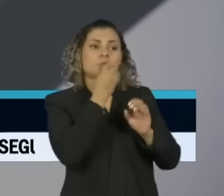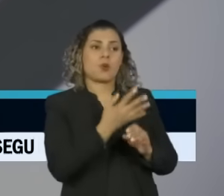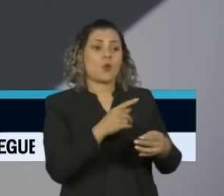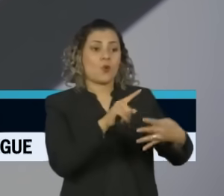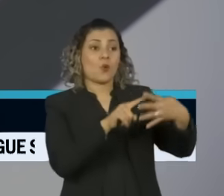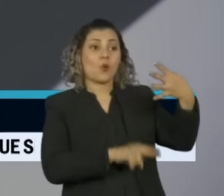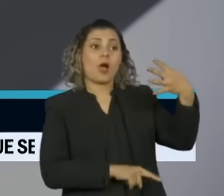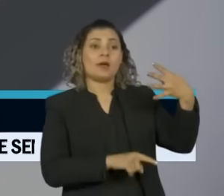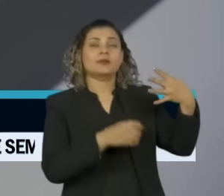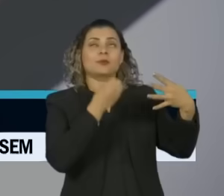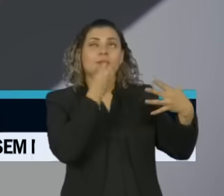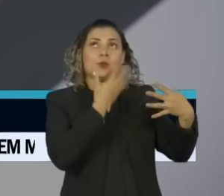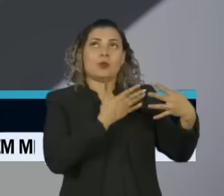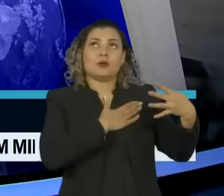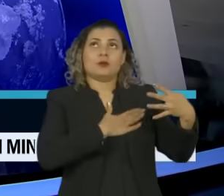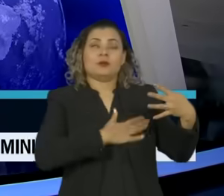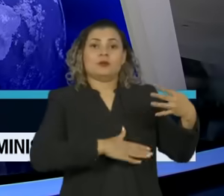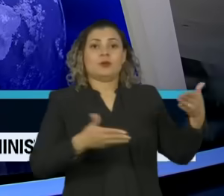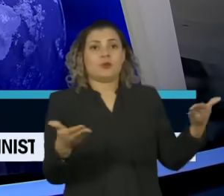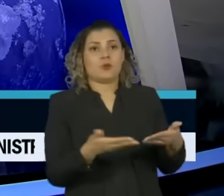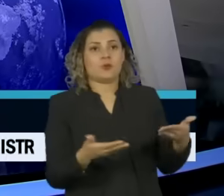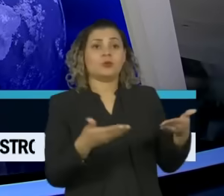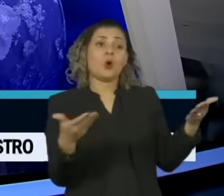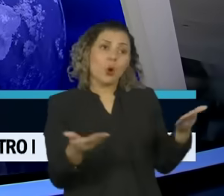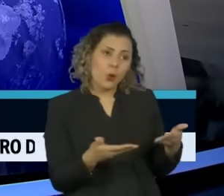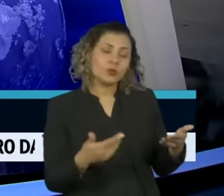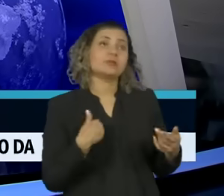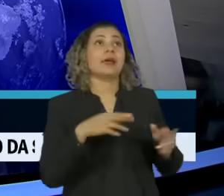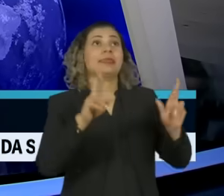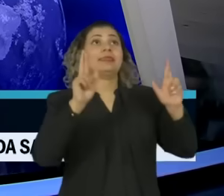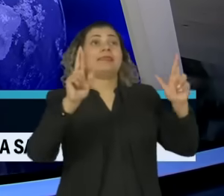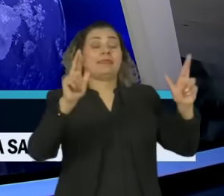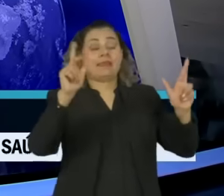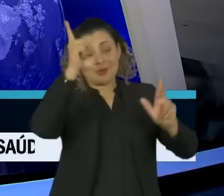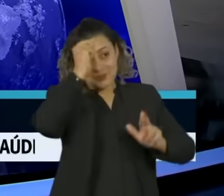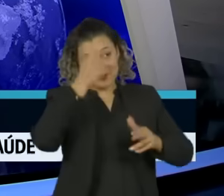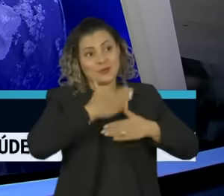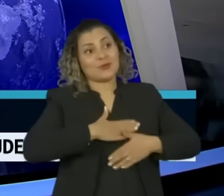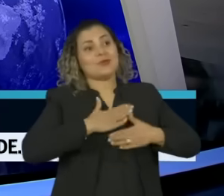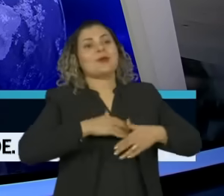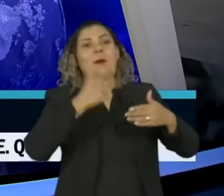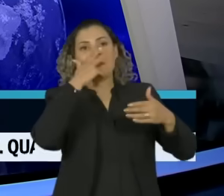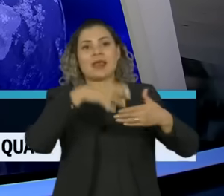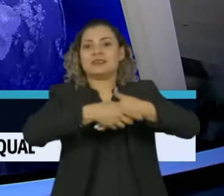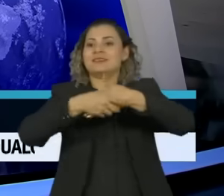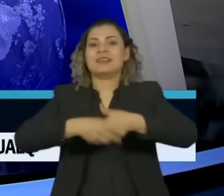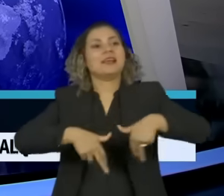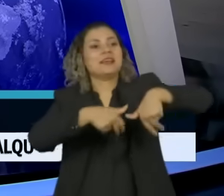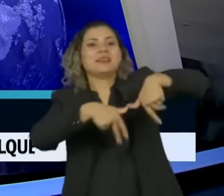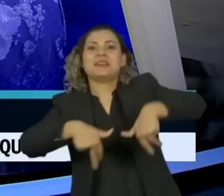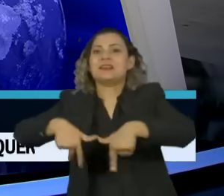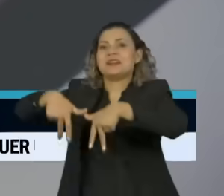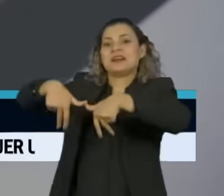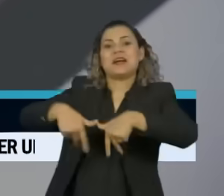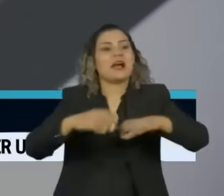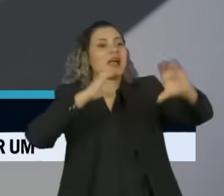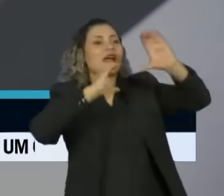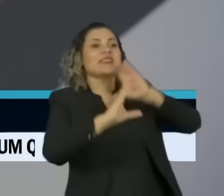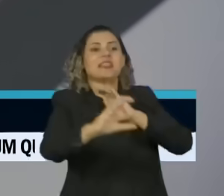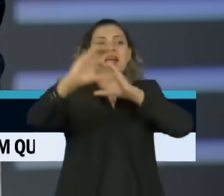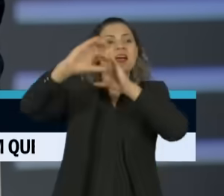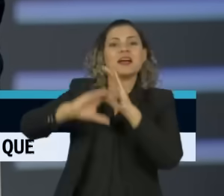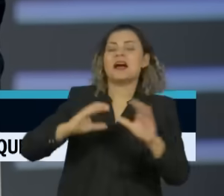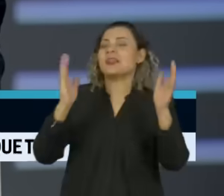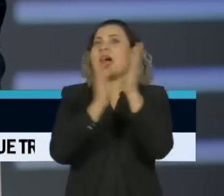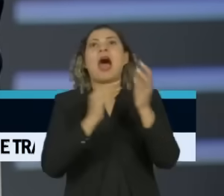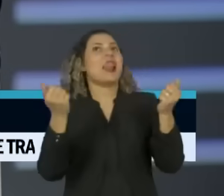boa notícia do dia, Pondé. Hoje nós vamos fazer um corolário, daqui a pouco nós vamos dar as mãos e sair cantando. Né? Cantando